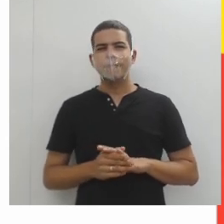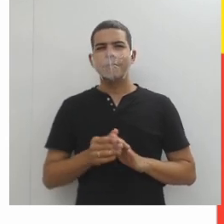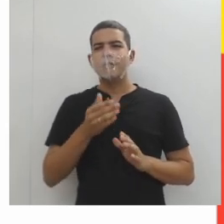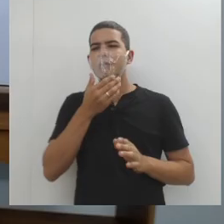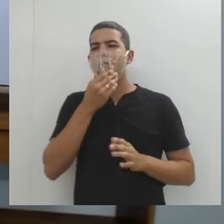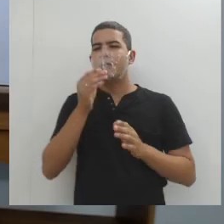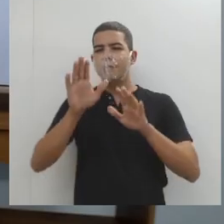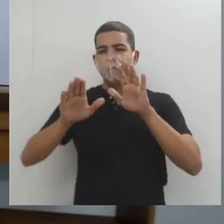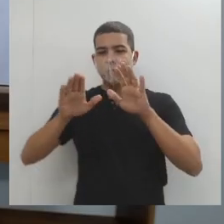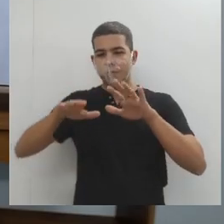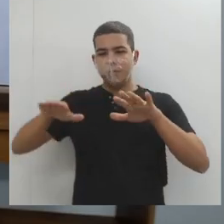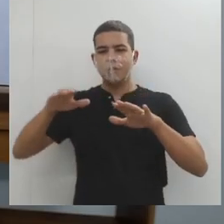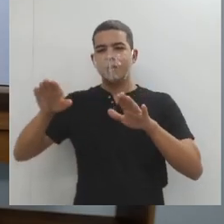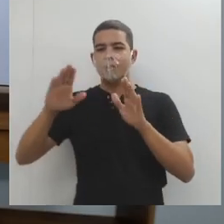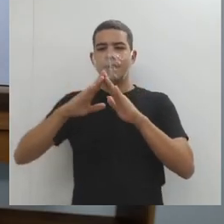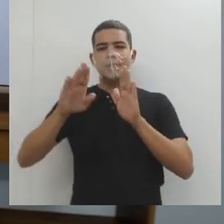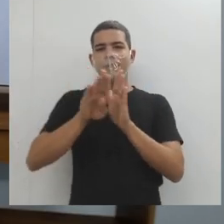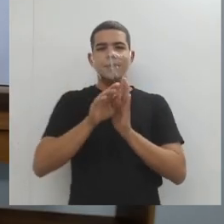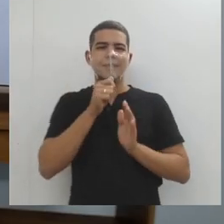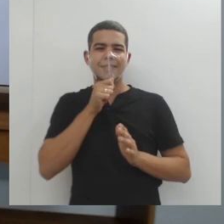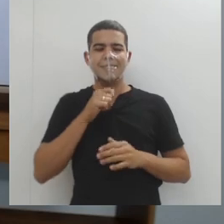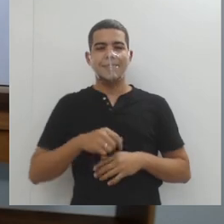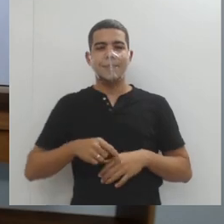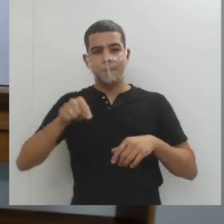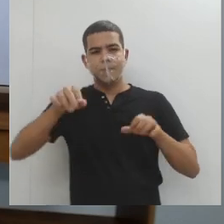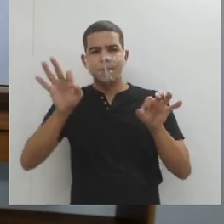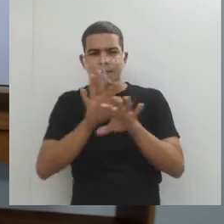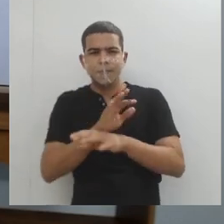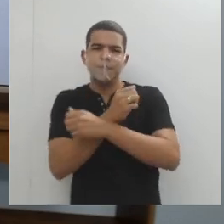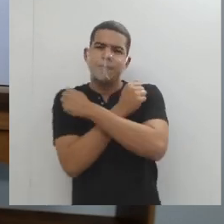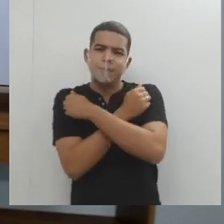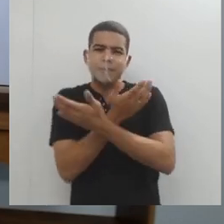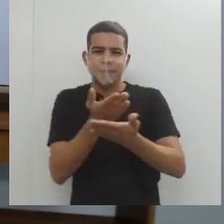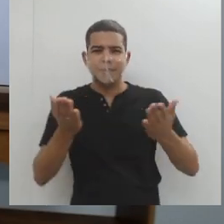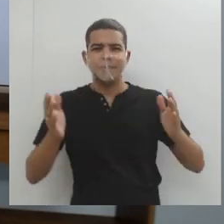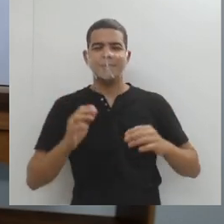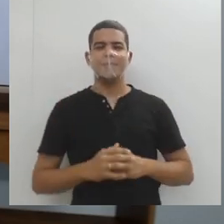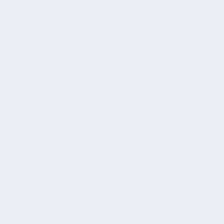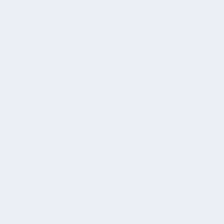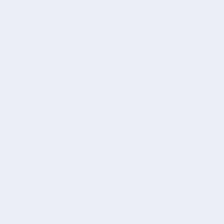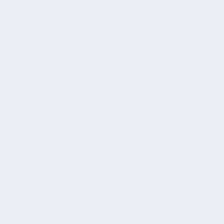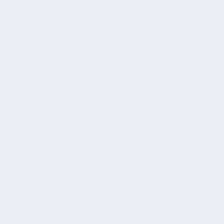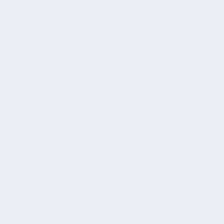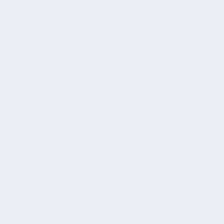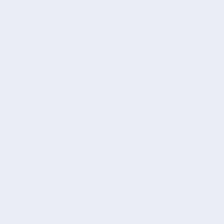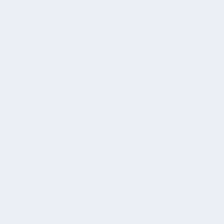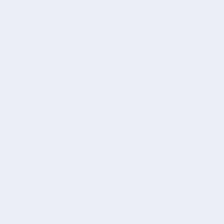não chegaram em casa. Gente, eu vou ficando por aqui. Um forte abraço para vocês e até mais.